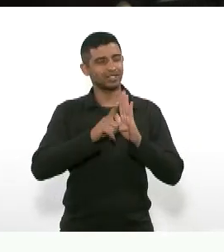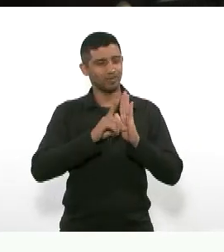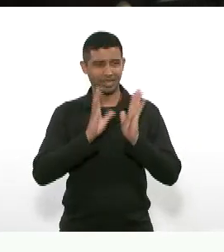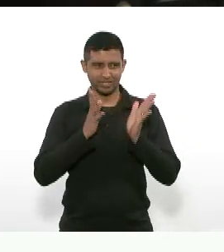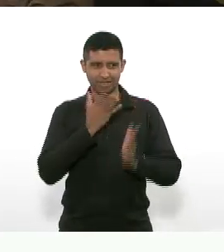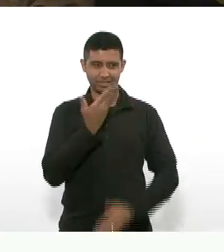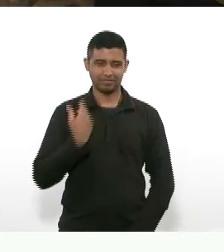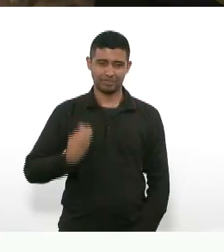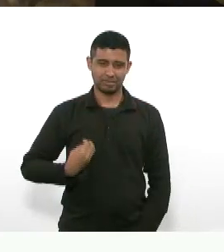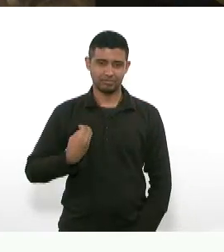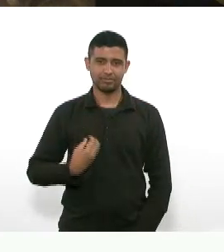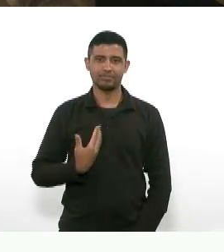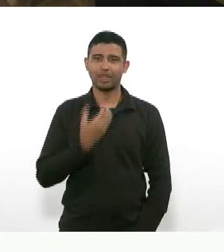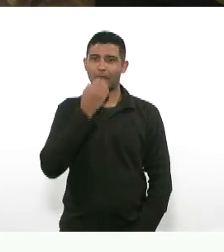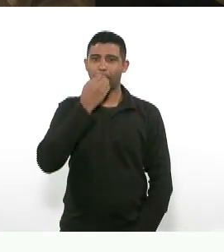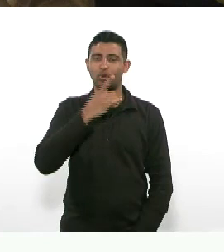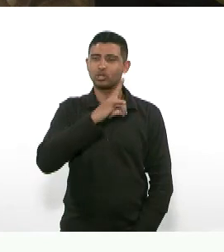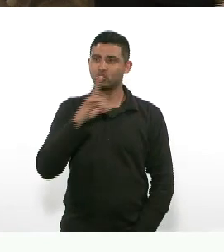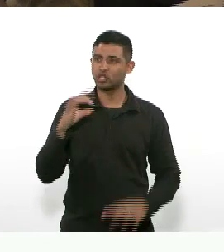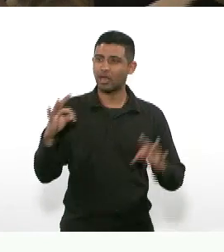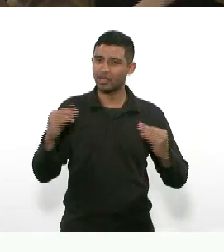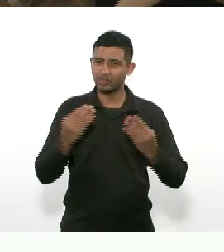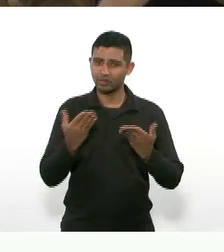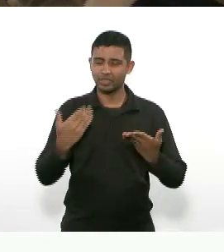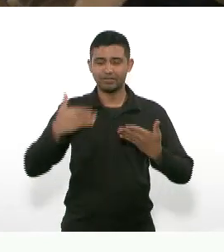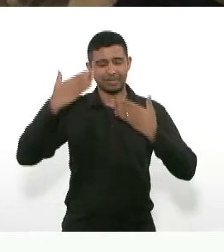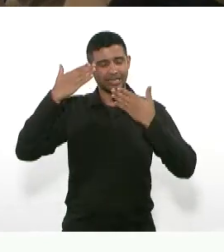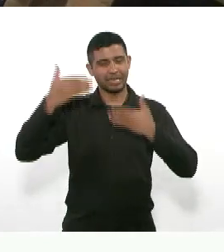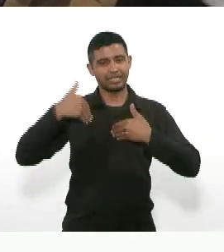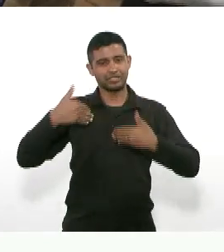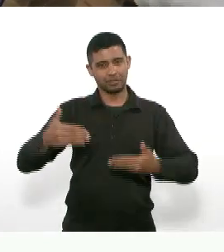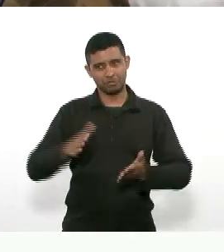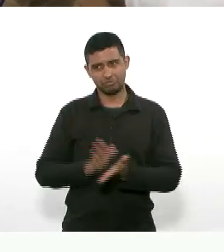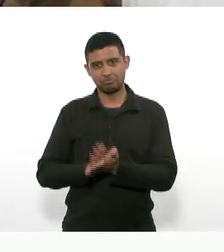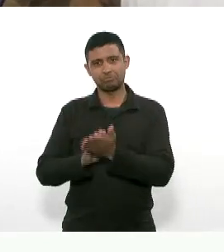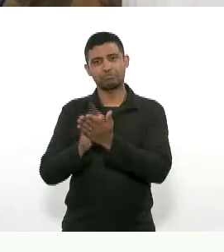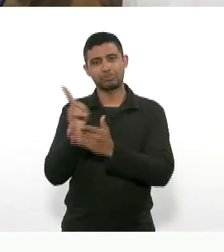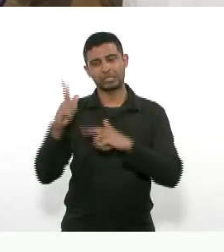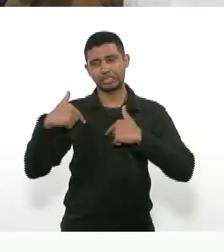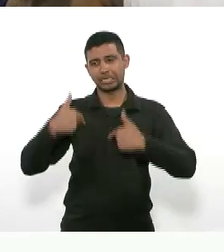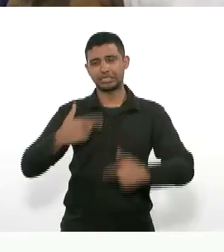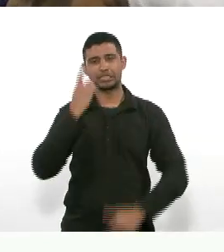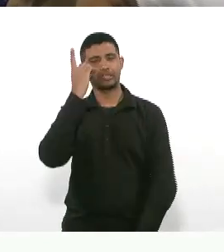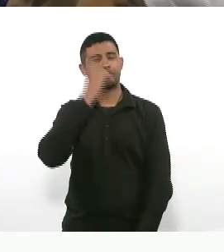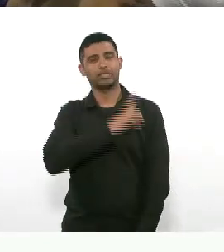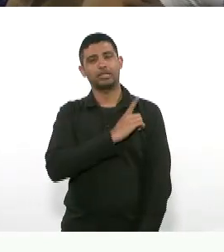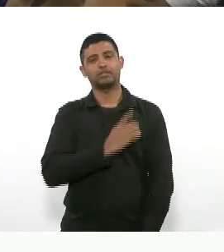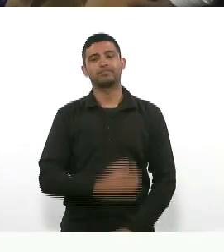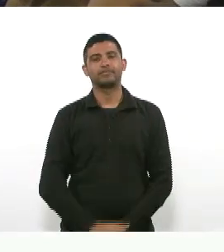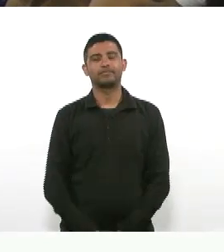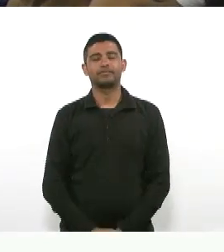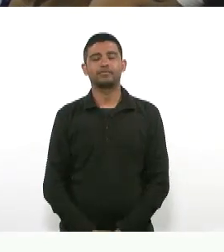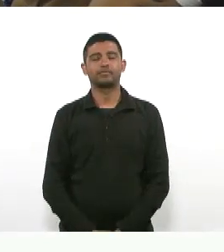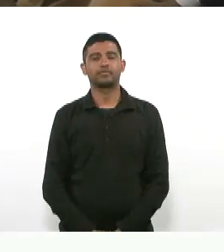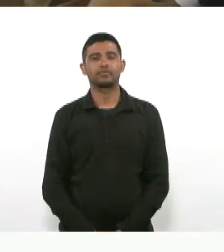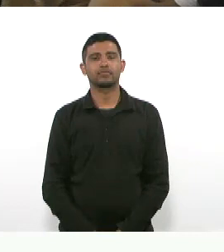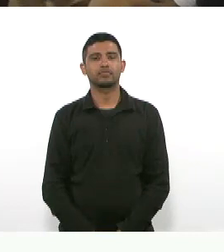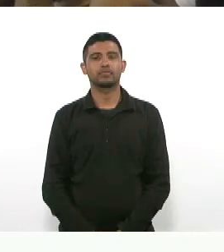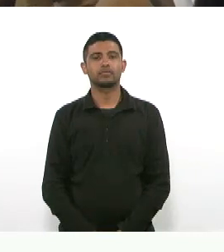presença. Bom dia a todos. Agradeço o convite e parabenizo pela ação, deputada Marta Rocha.